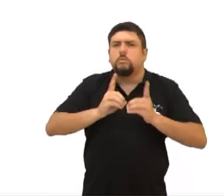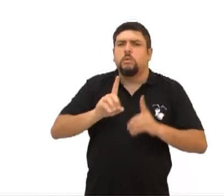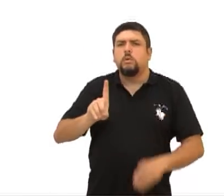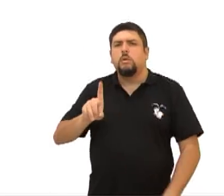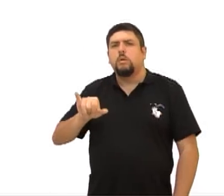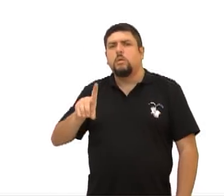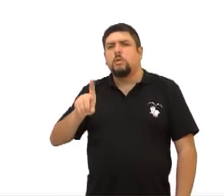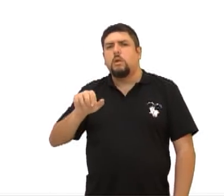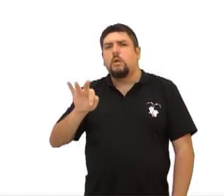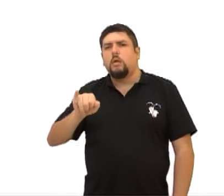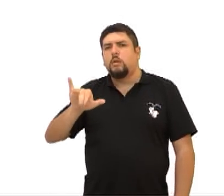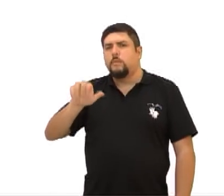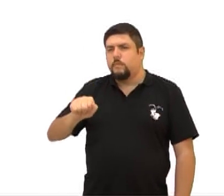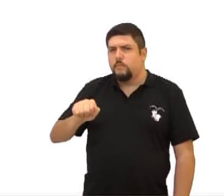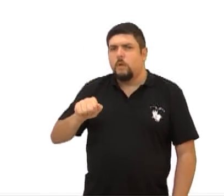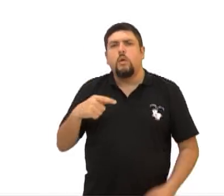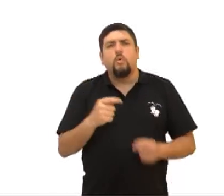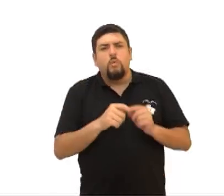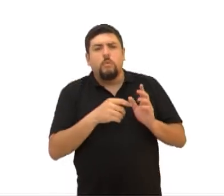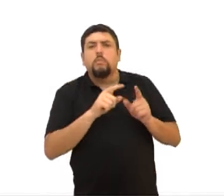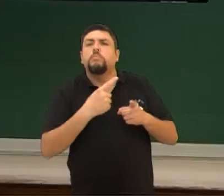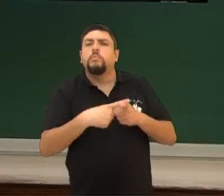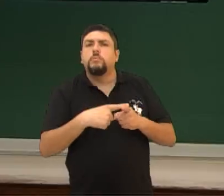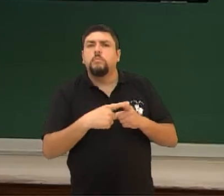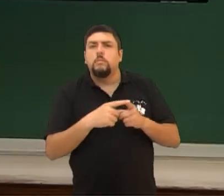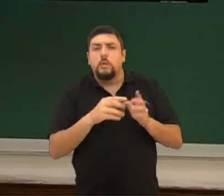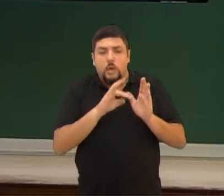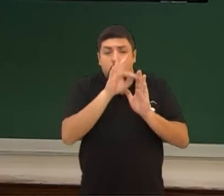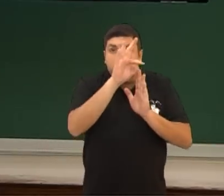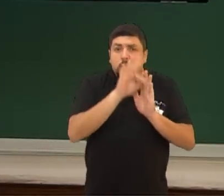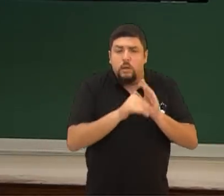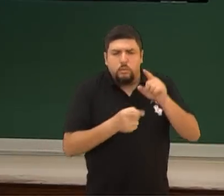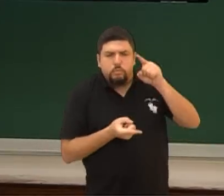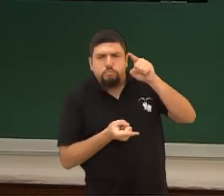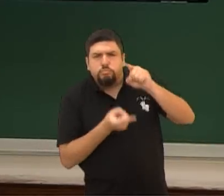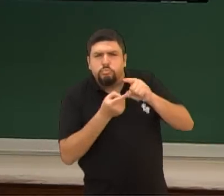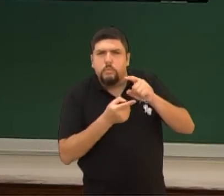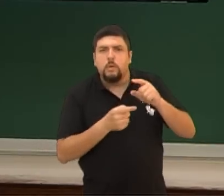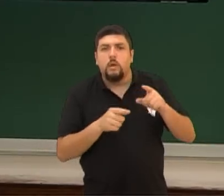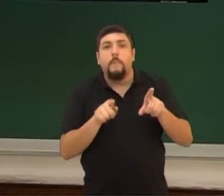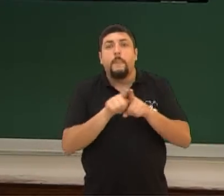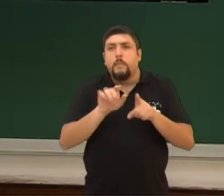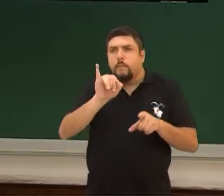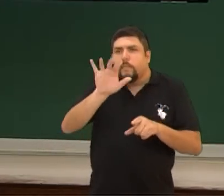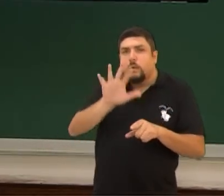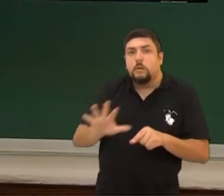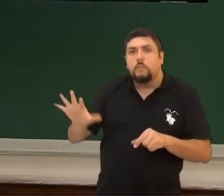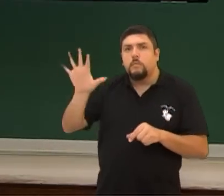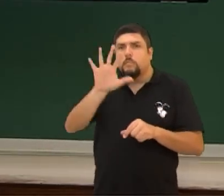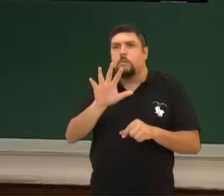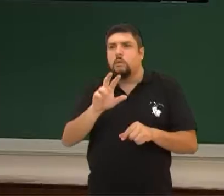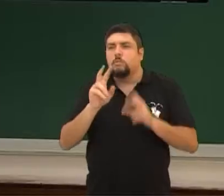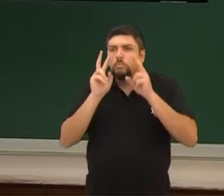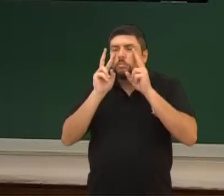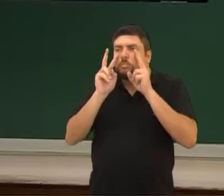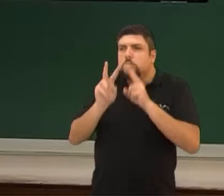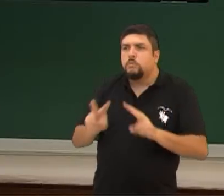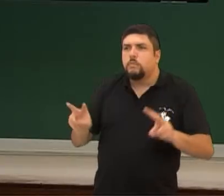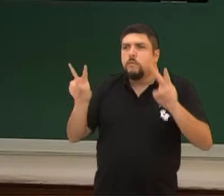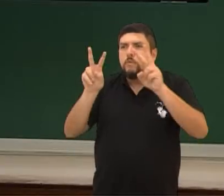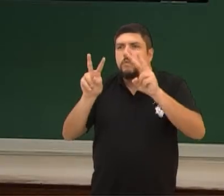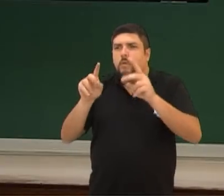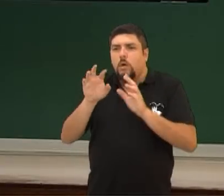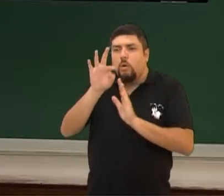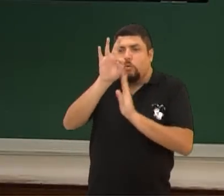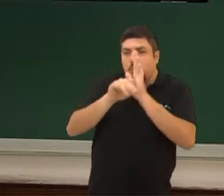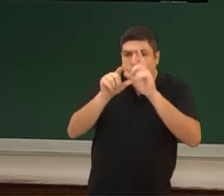escritos, curtos, né? E também imagens. Então, isso facilita. Esses textos são curtos e a imagem também